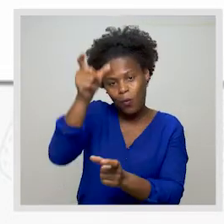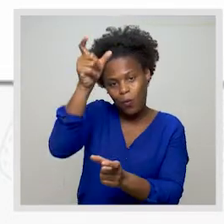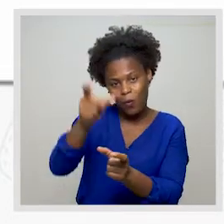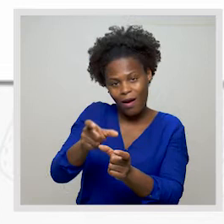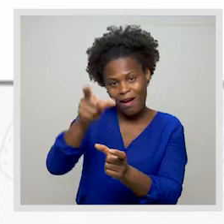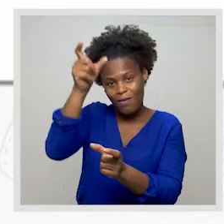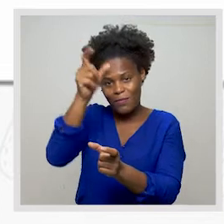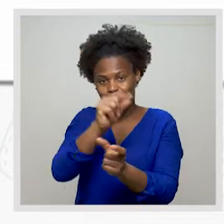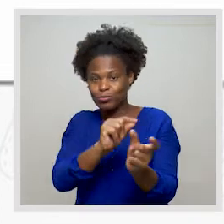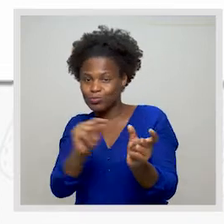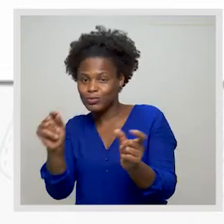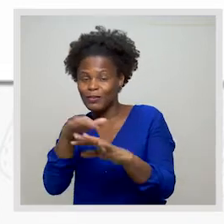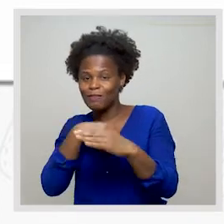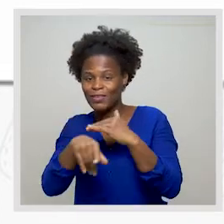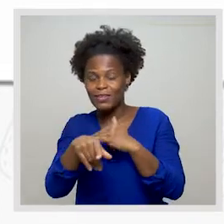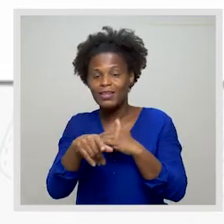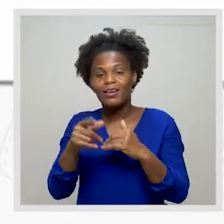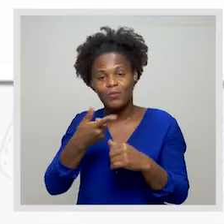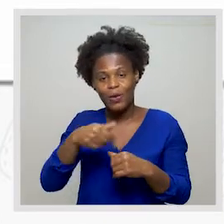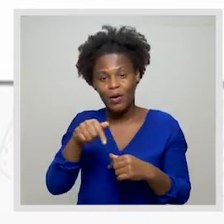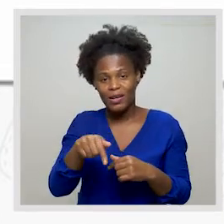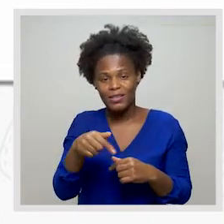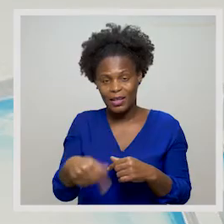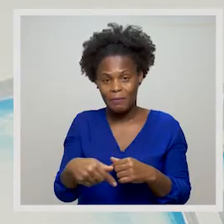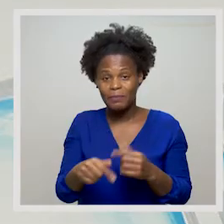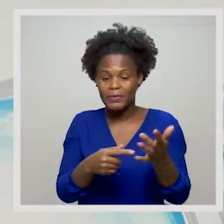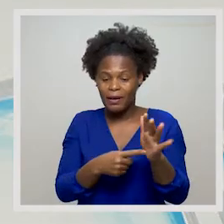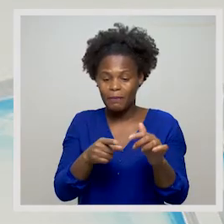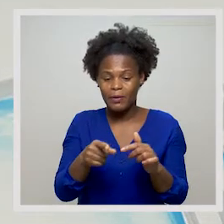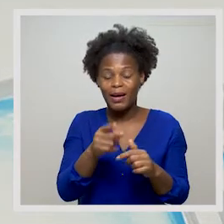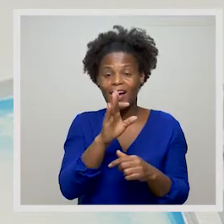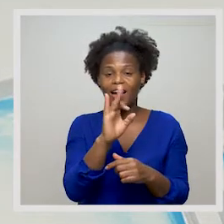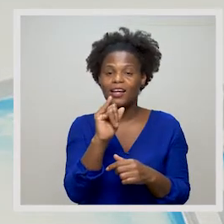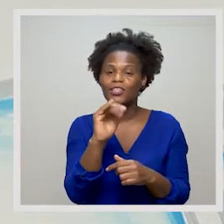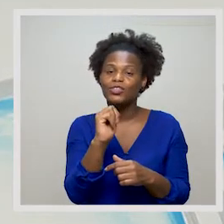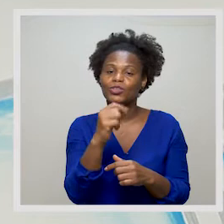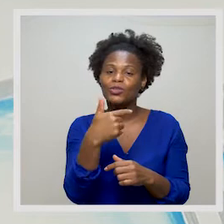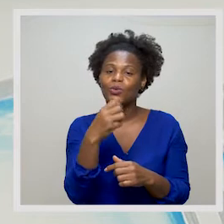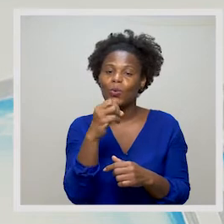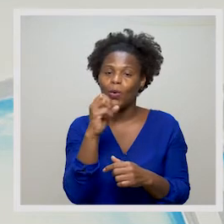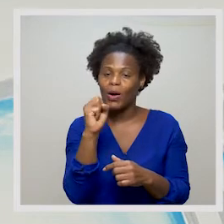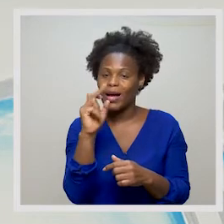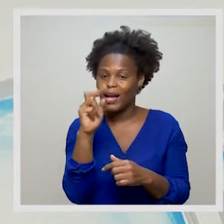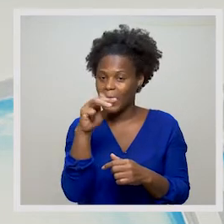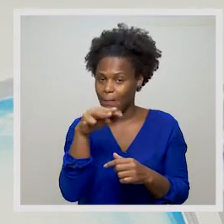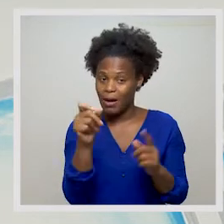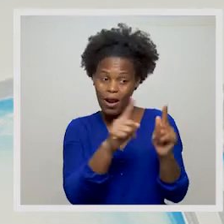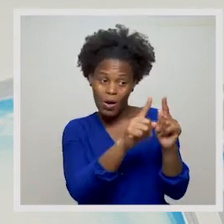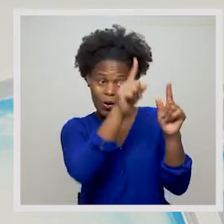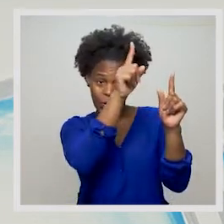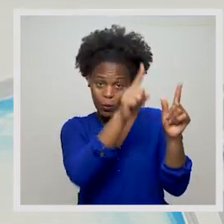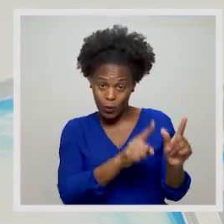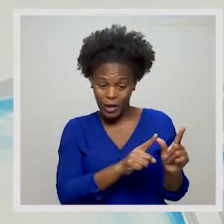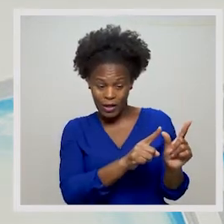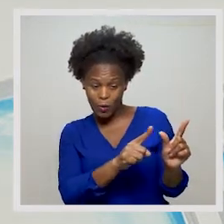histograma seguinte. Então, temos aqui o nosso histograma, não é? No